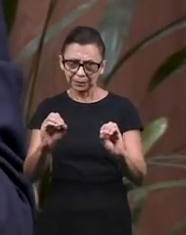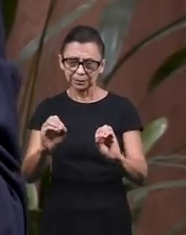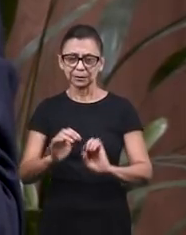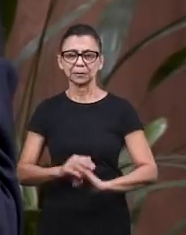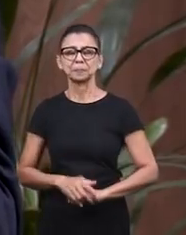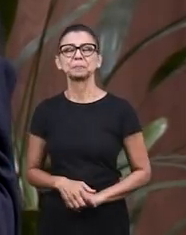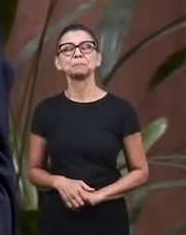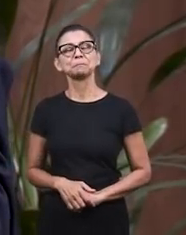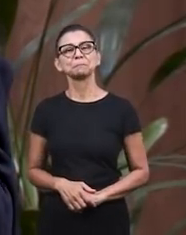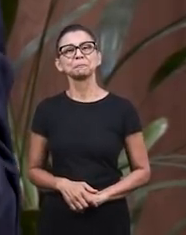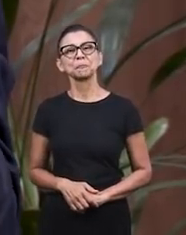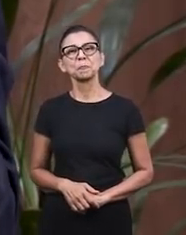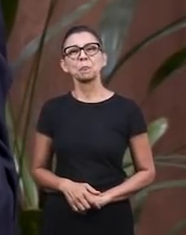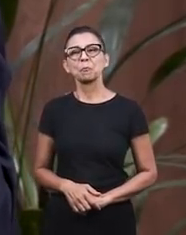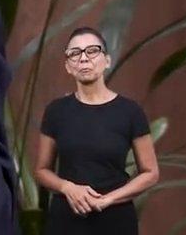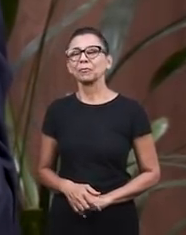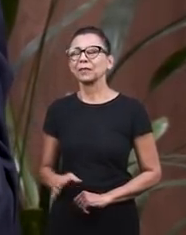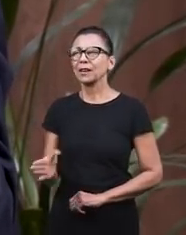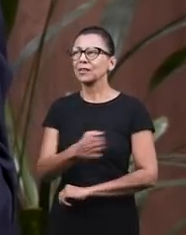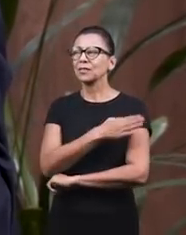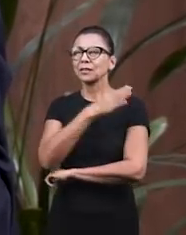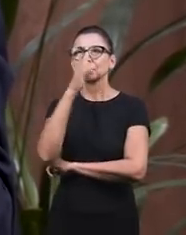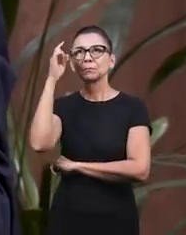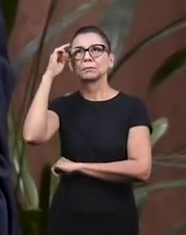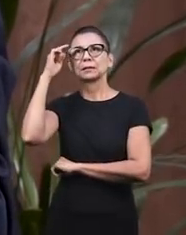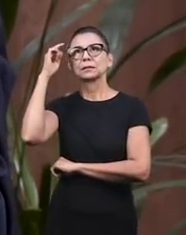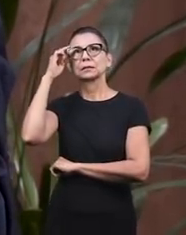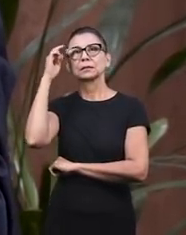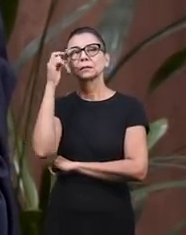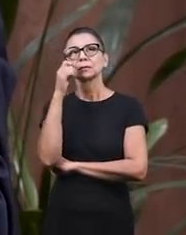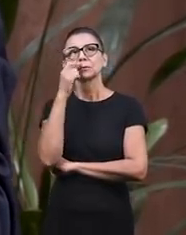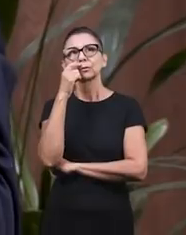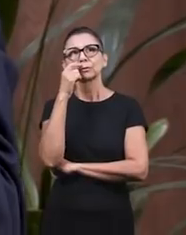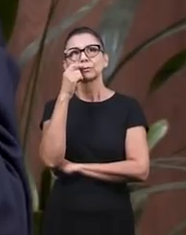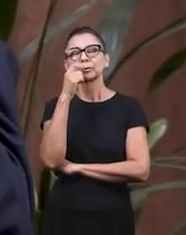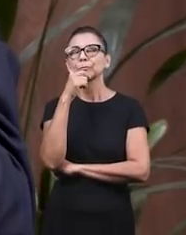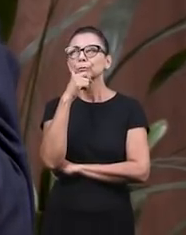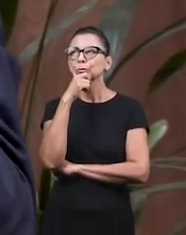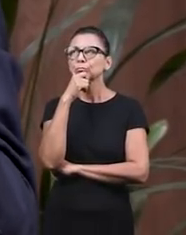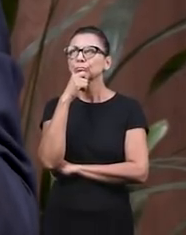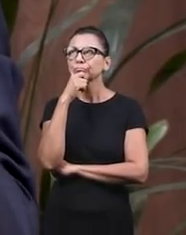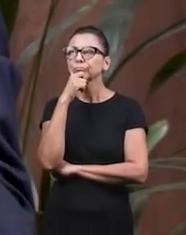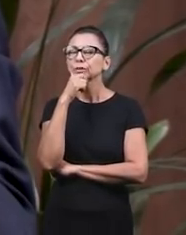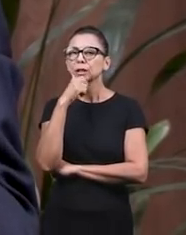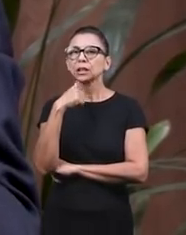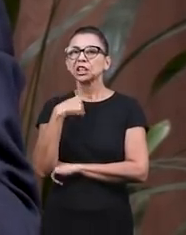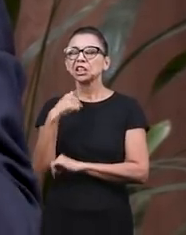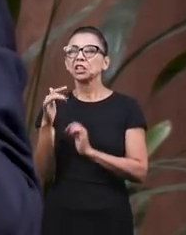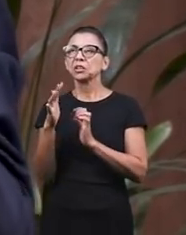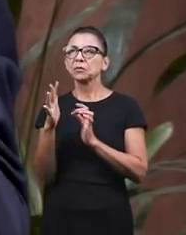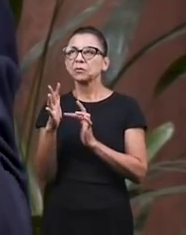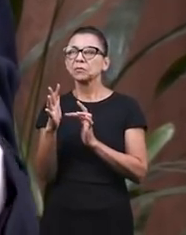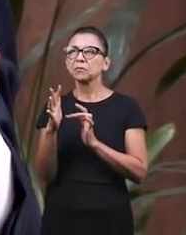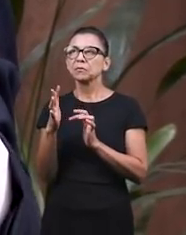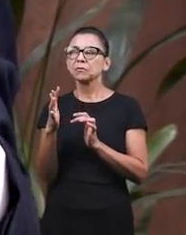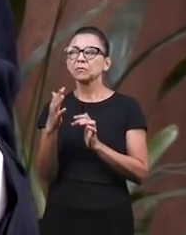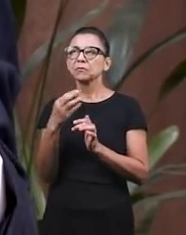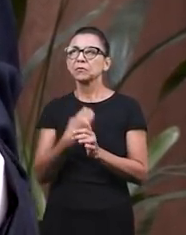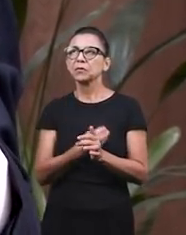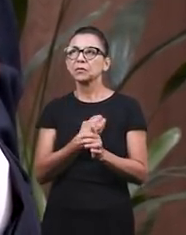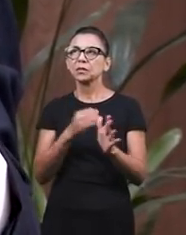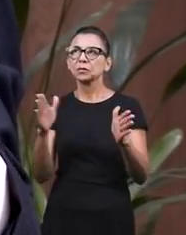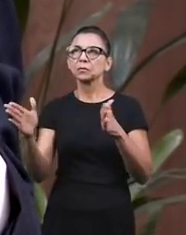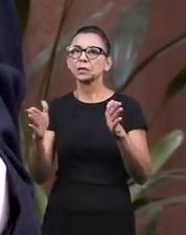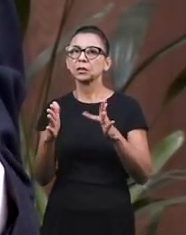aí, que coisa, a gente fica assim pensando, que coisa gloriosa se eu tivesse vivido lá nos dias de Jesus, né? Já pensaram aquela experiência